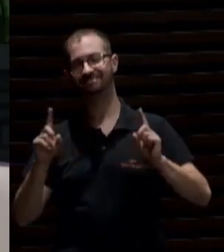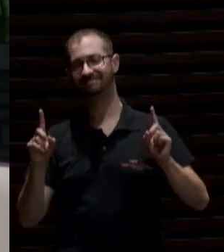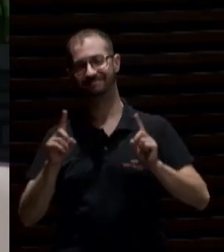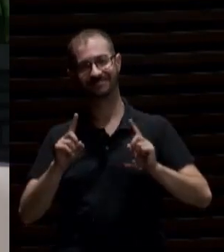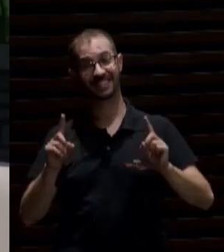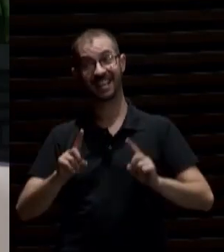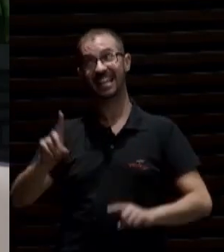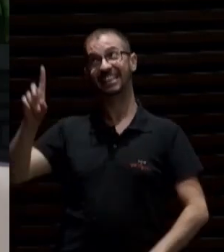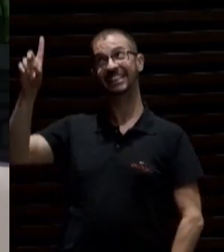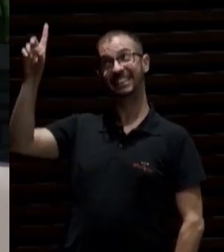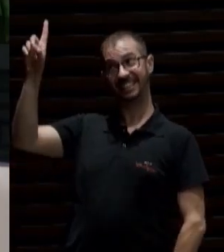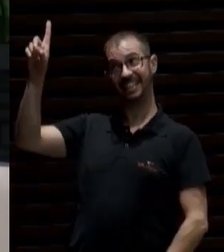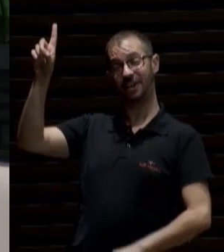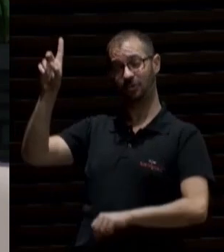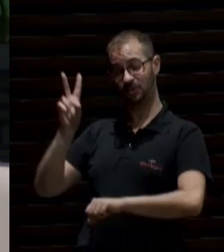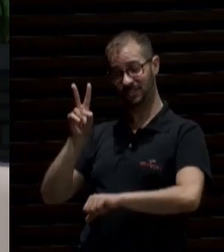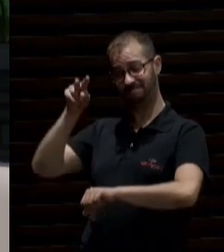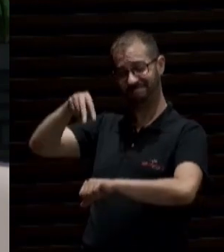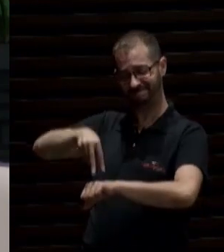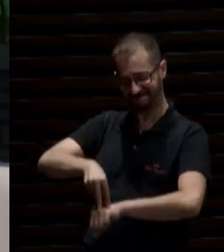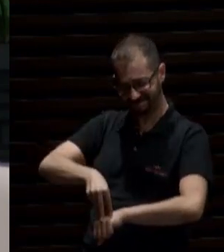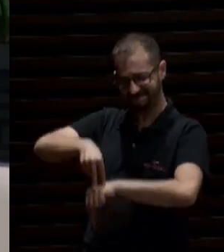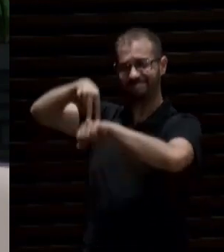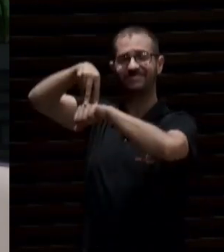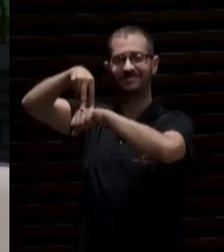Ele fala, tu, porém, fez algo.